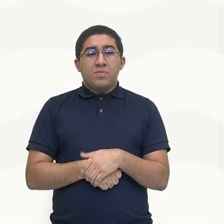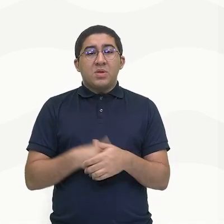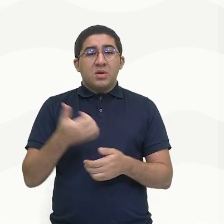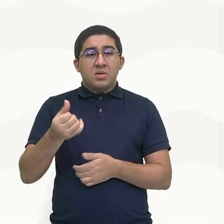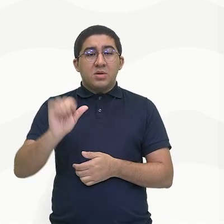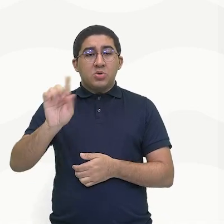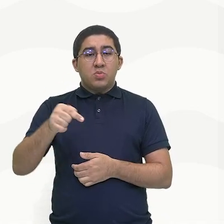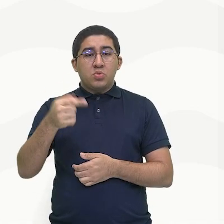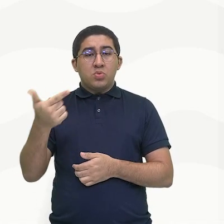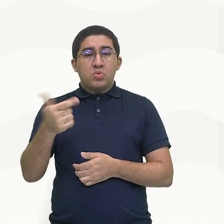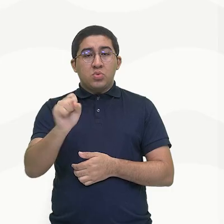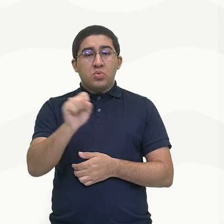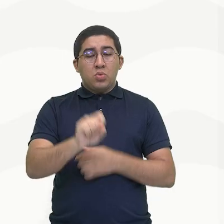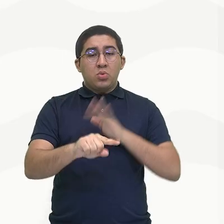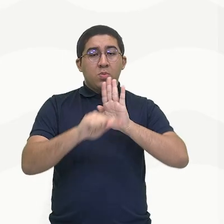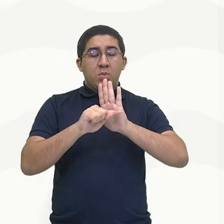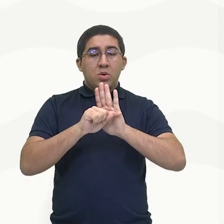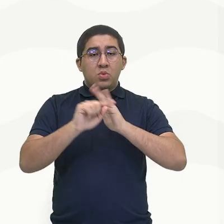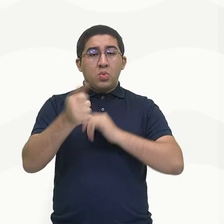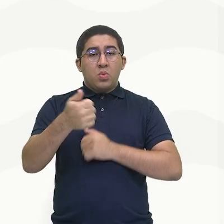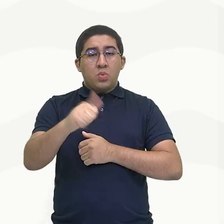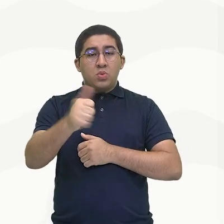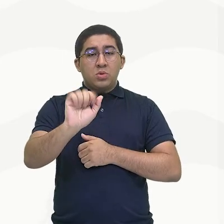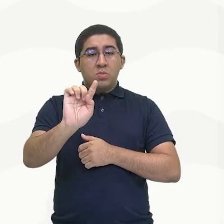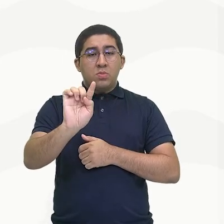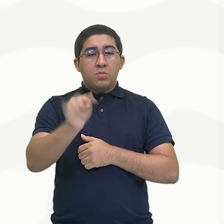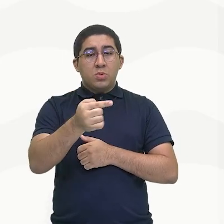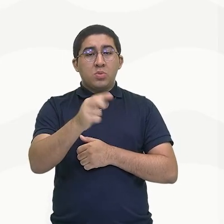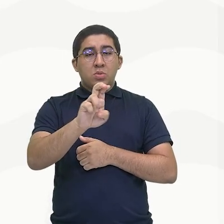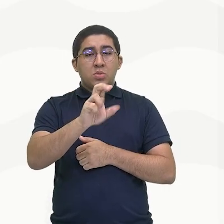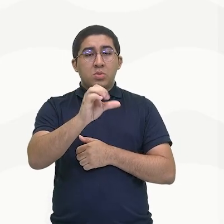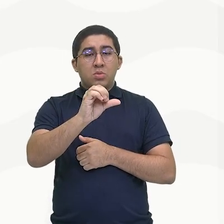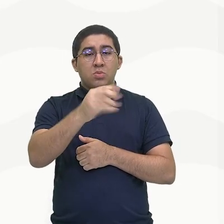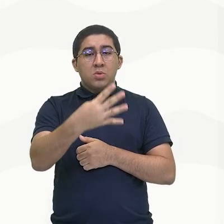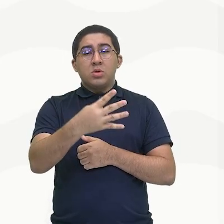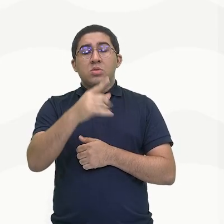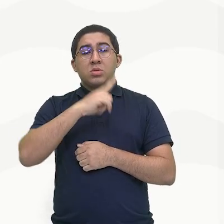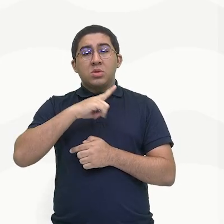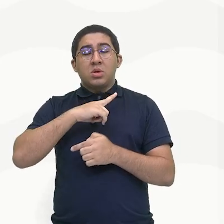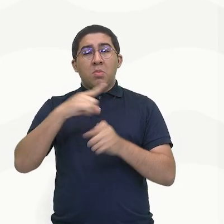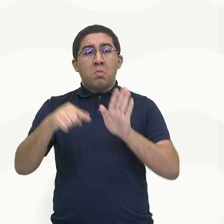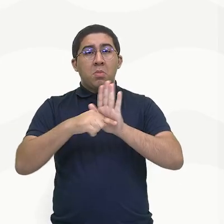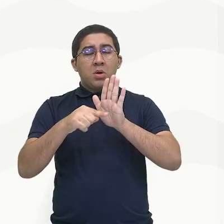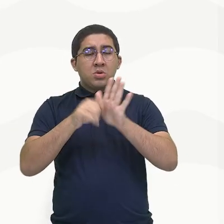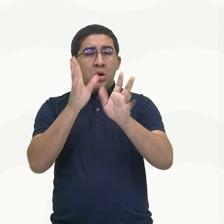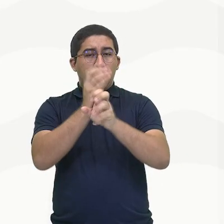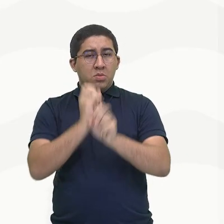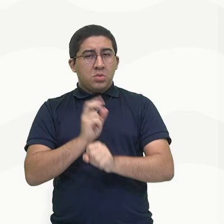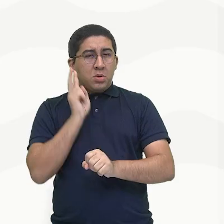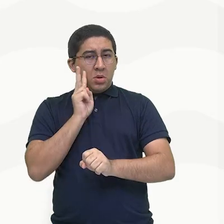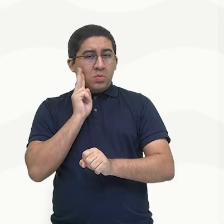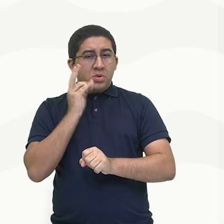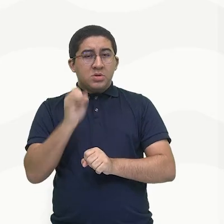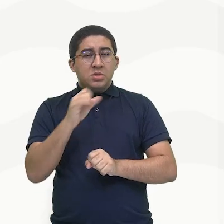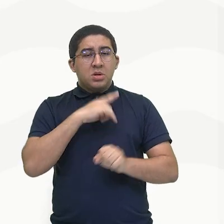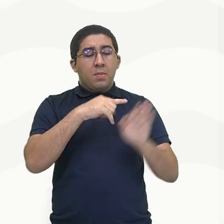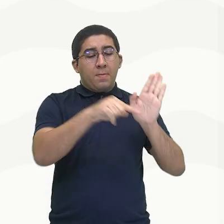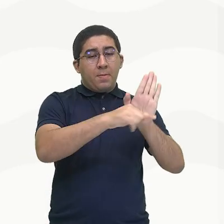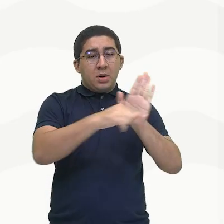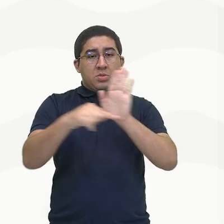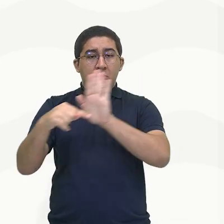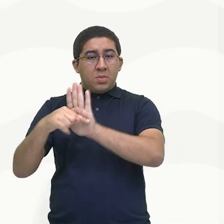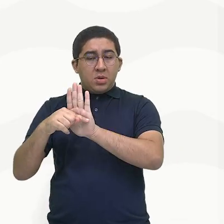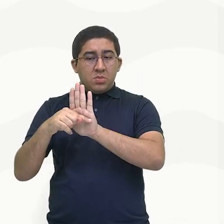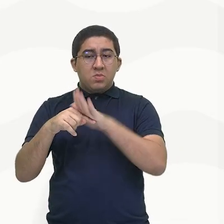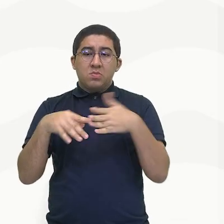6.288 menos 11.594. Fazendo essa diferença, lembra? Sinais diferentes na soma e na